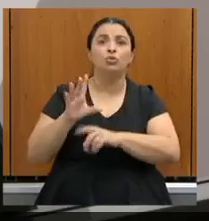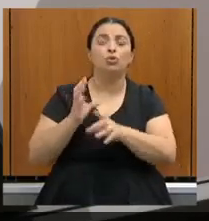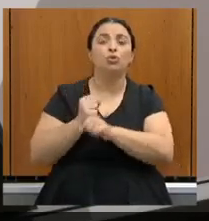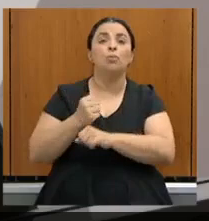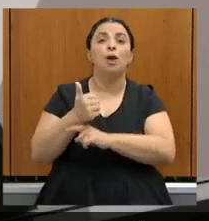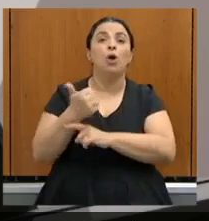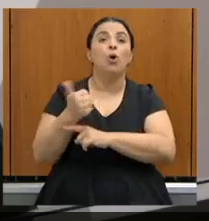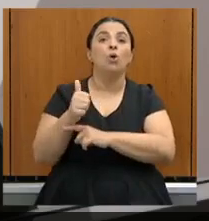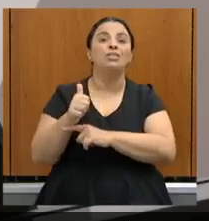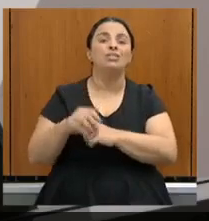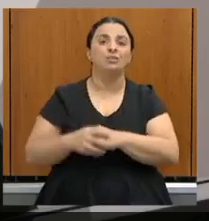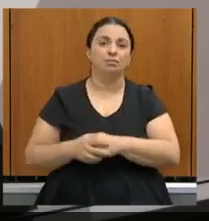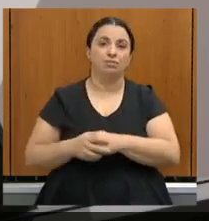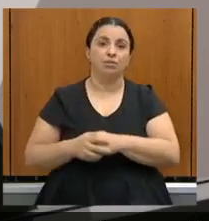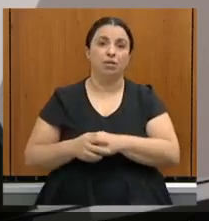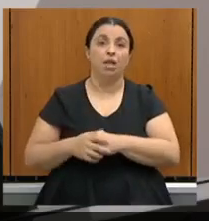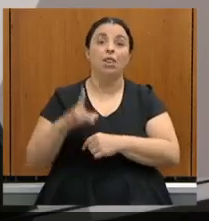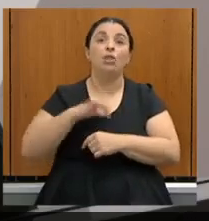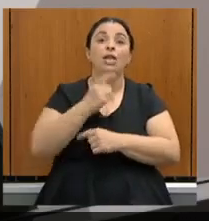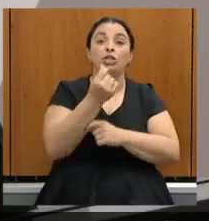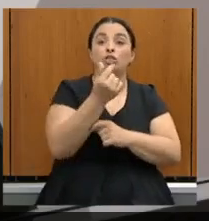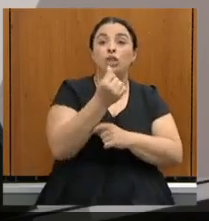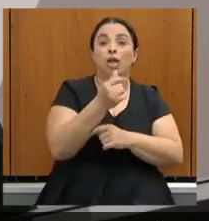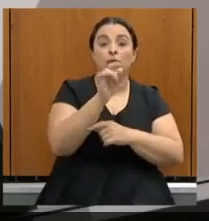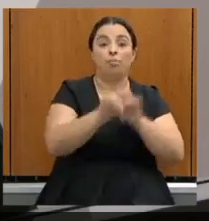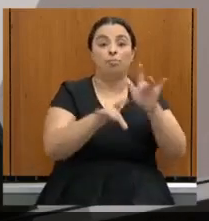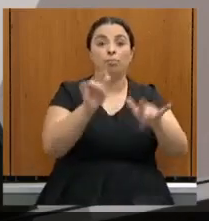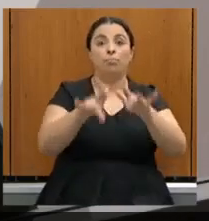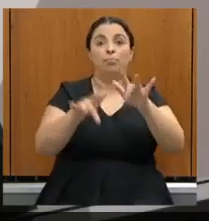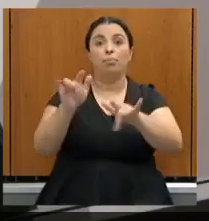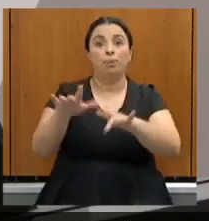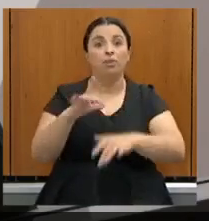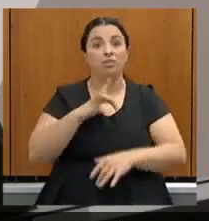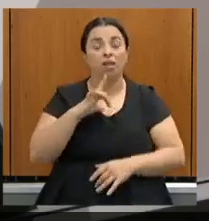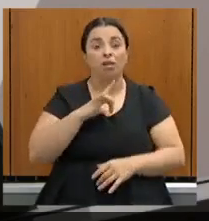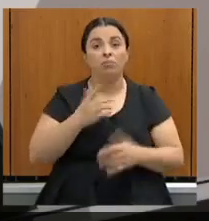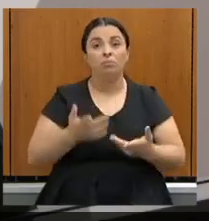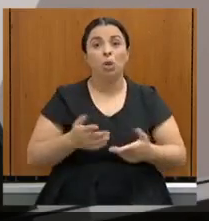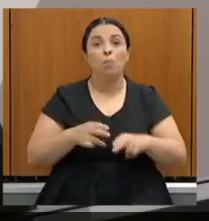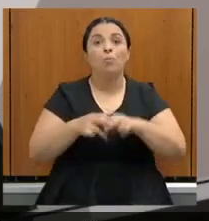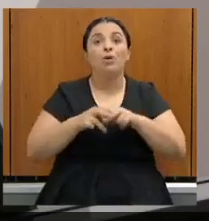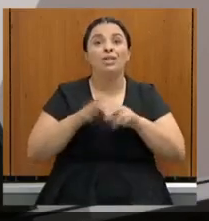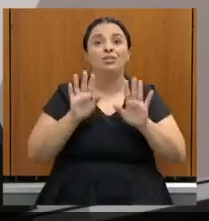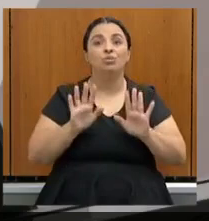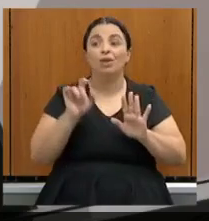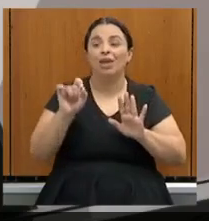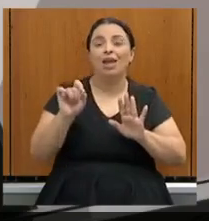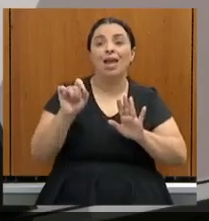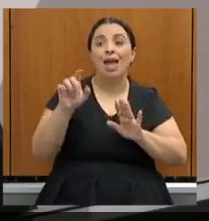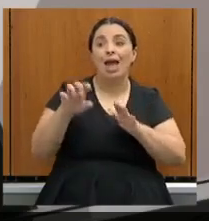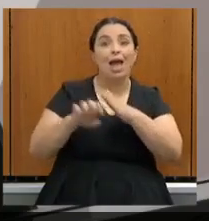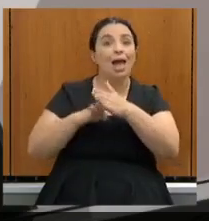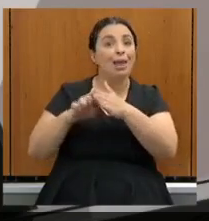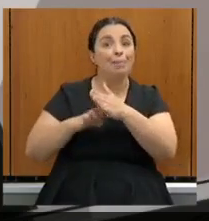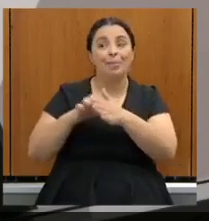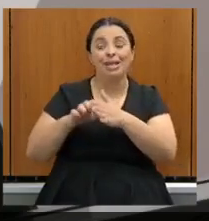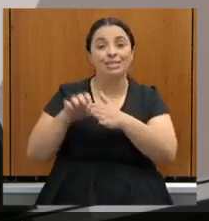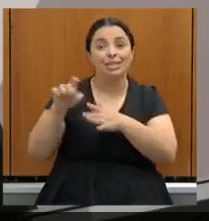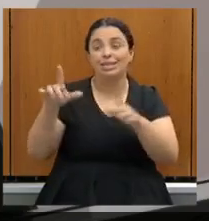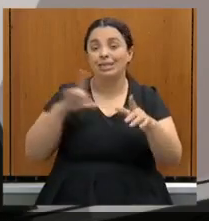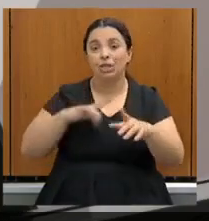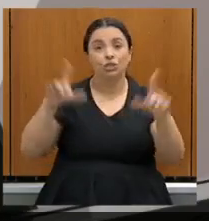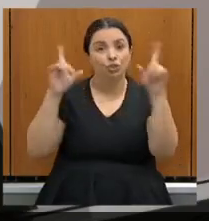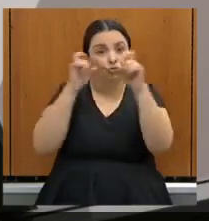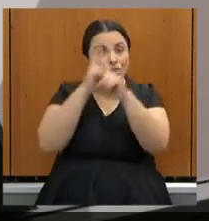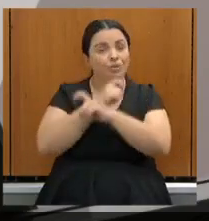Está sobrando dinheiro, sobrando dinheiro, porque as empresas estão difíceis, quando foi feito